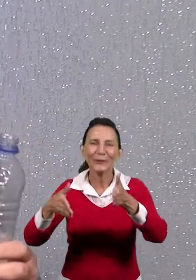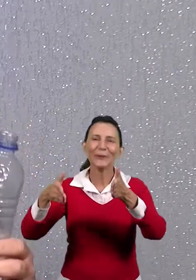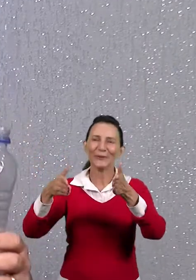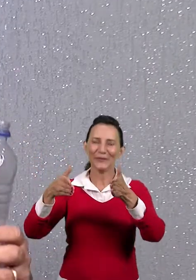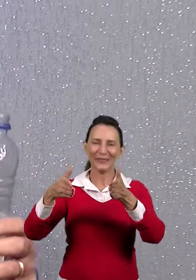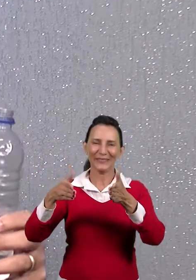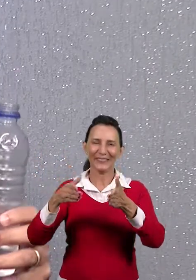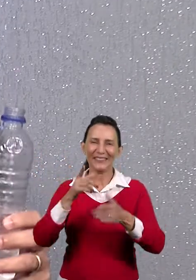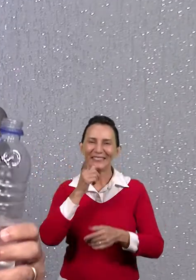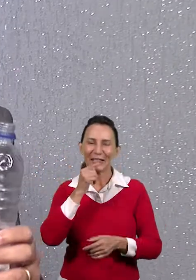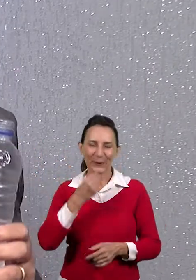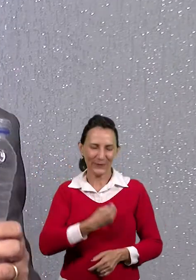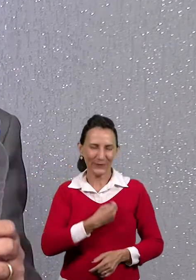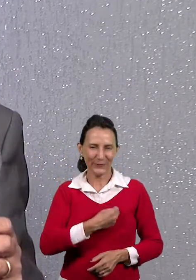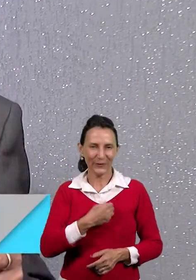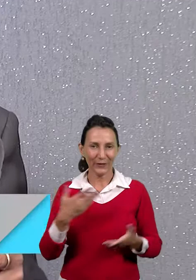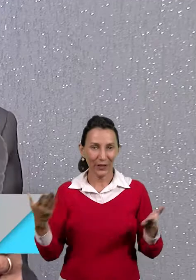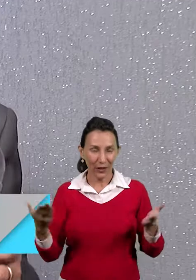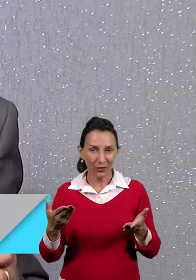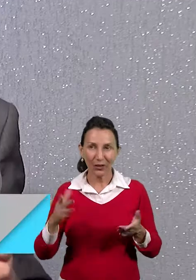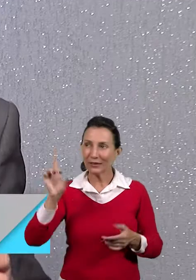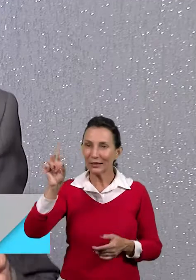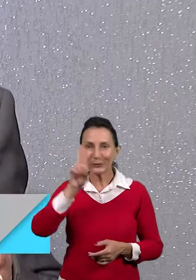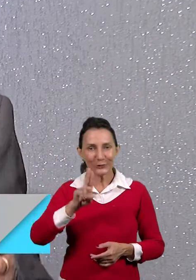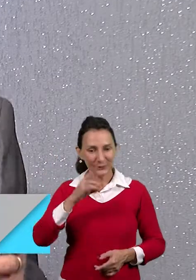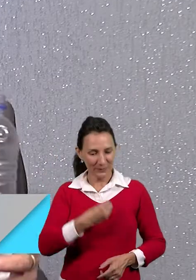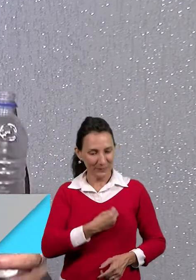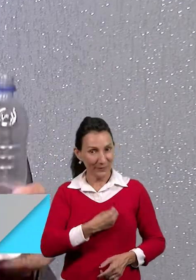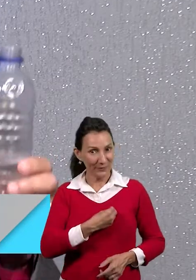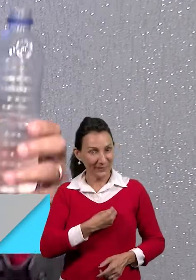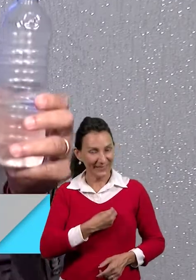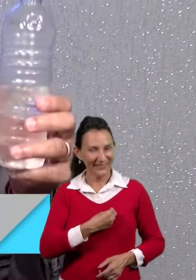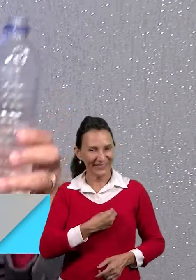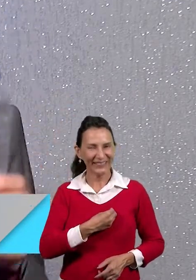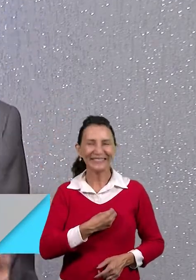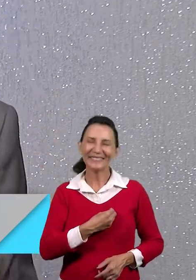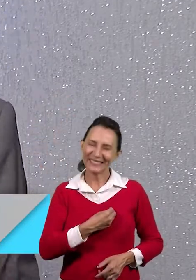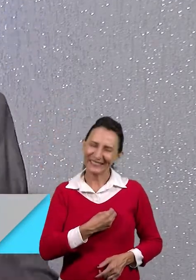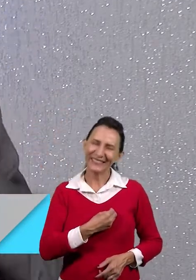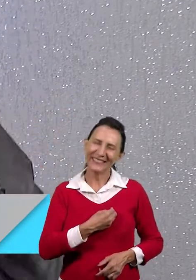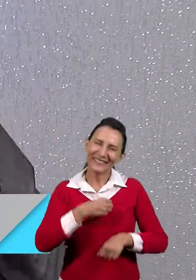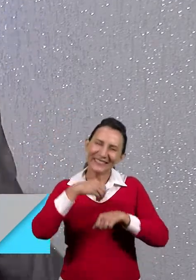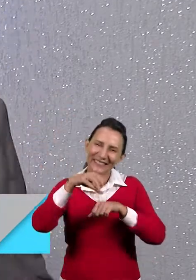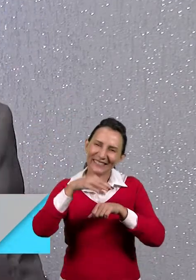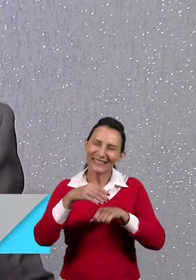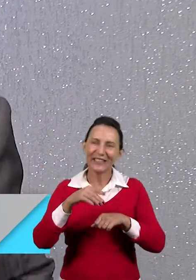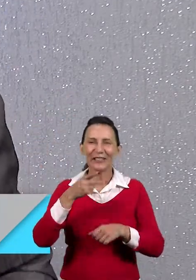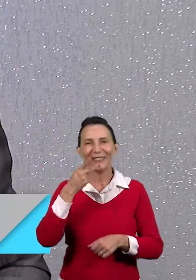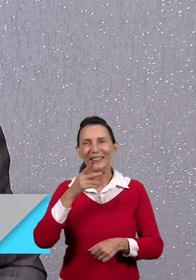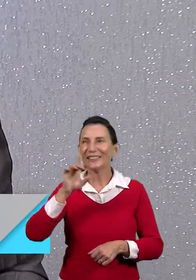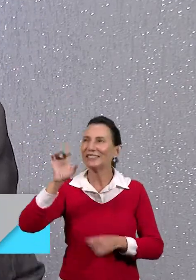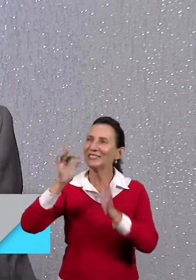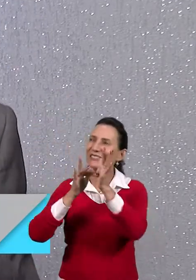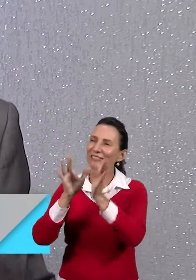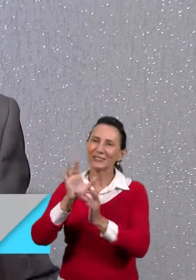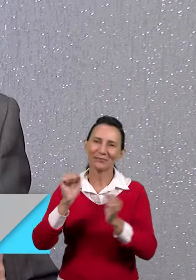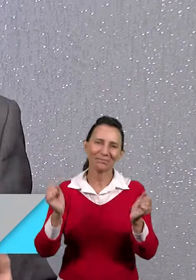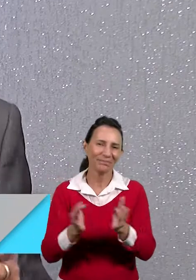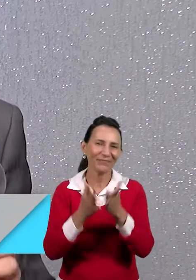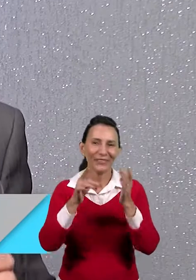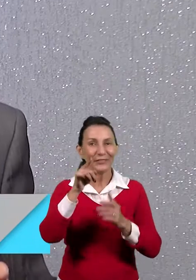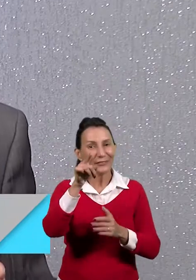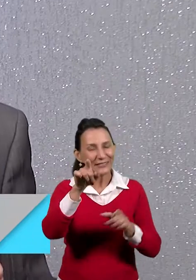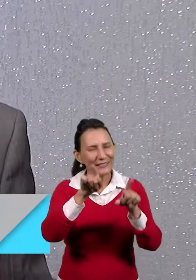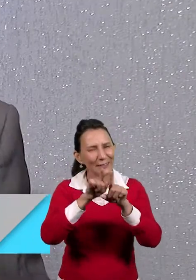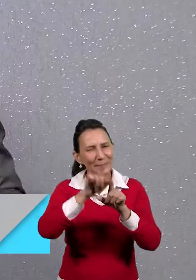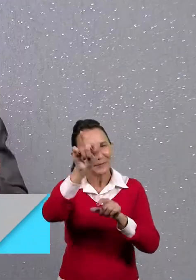da boca. Eu sou agora canal de Deus, falando a palavra e dizendo que Jesus é maravilhoso e seja você também